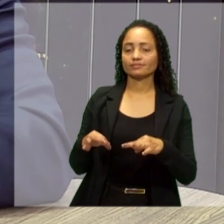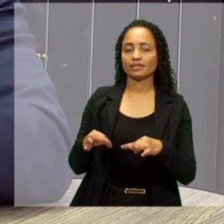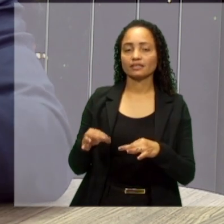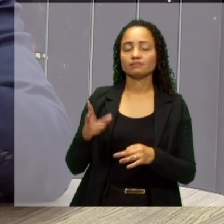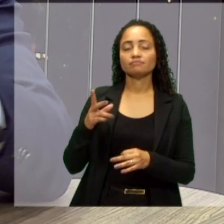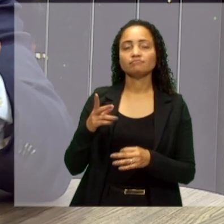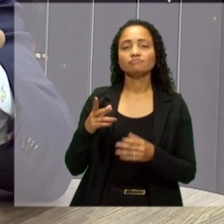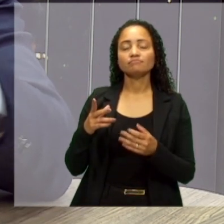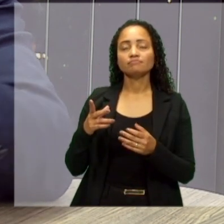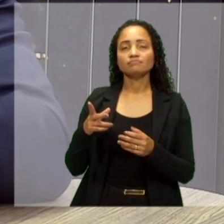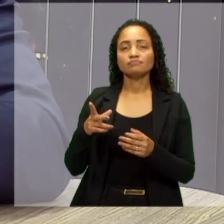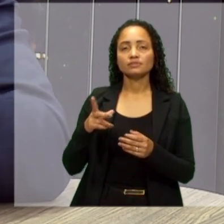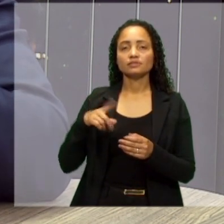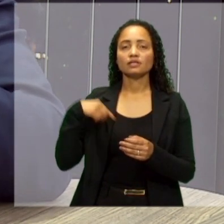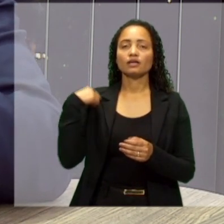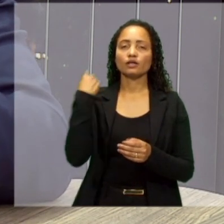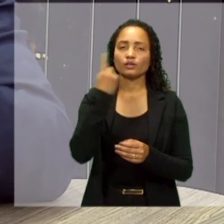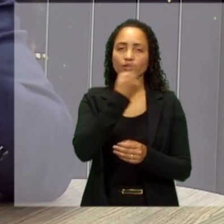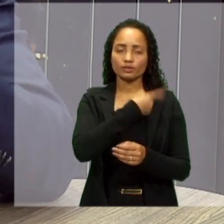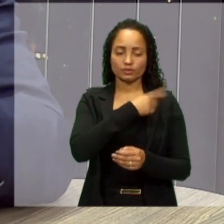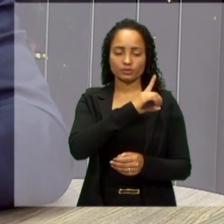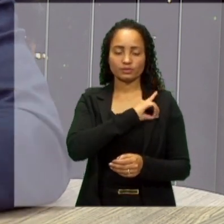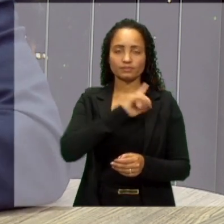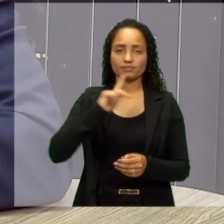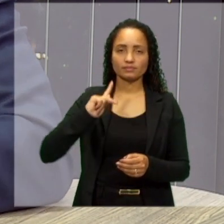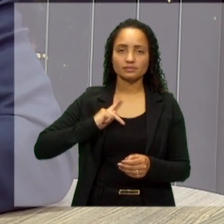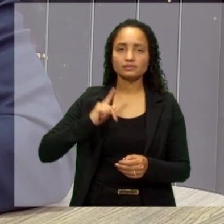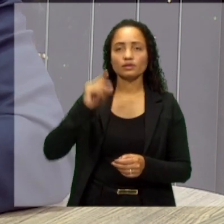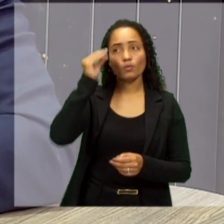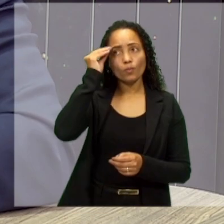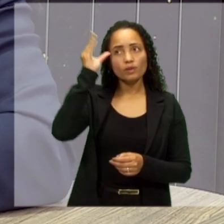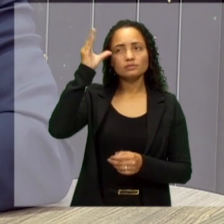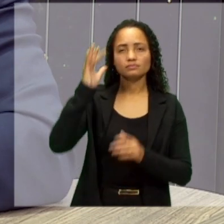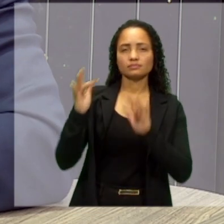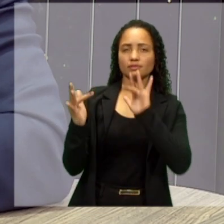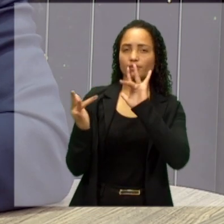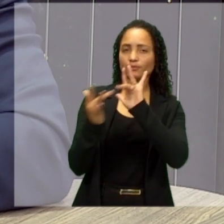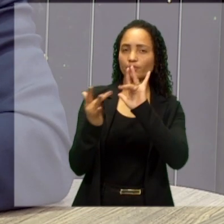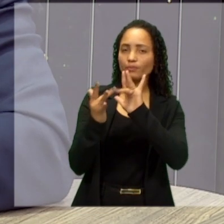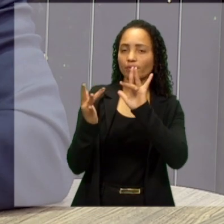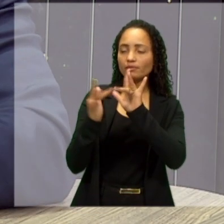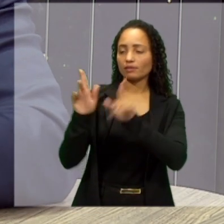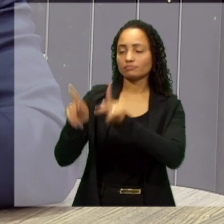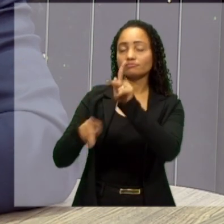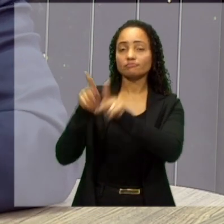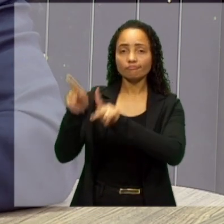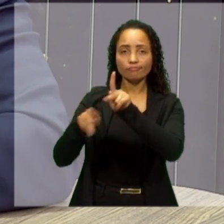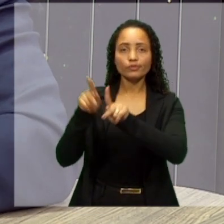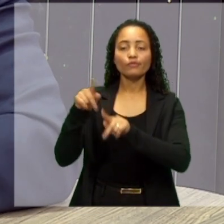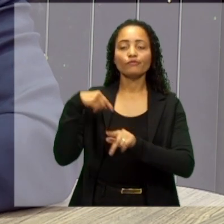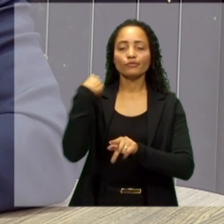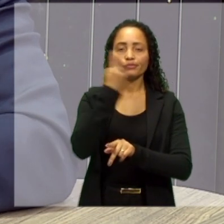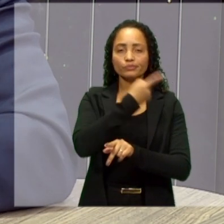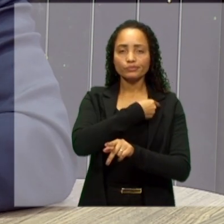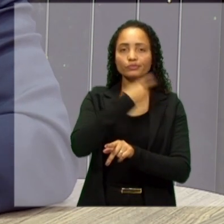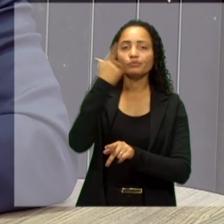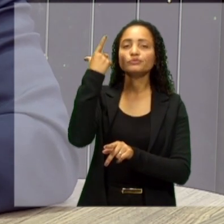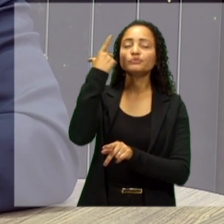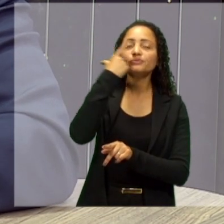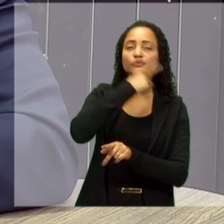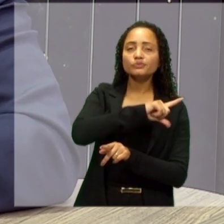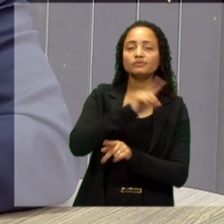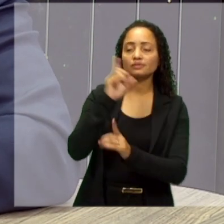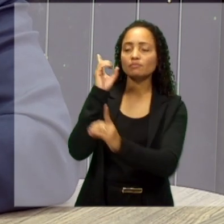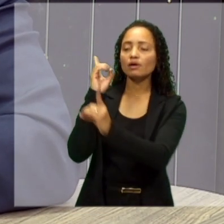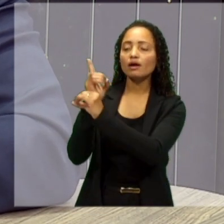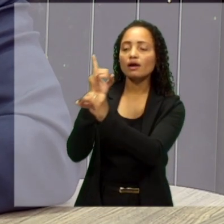devido à nossa capilaridade, conhecimento e contato com a população, a gente consegue identificar problemas